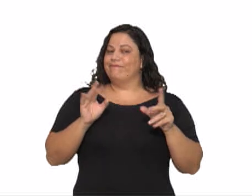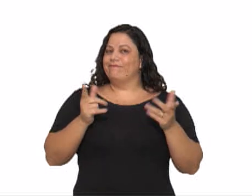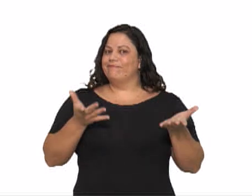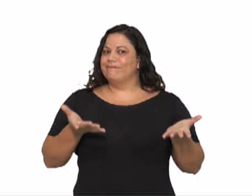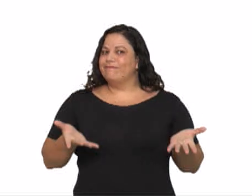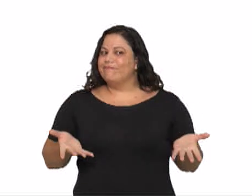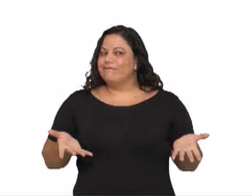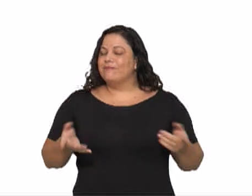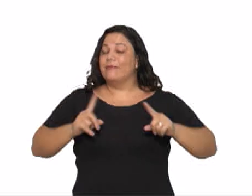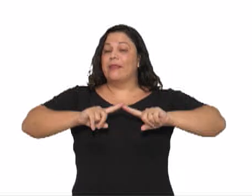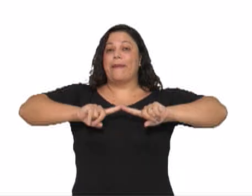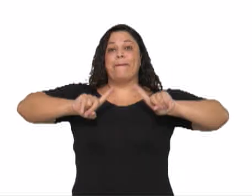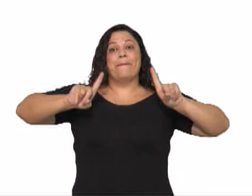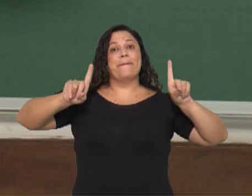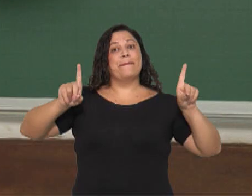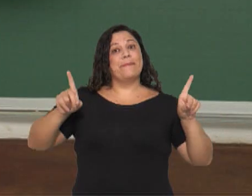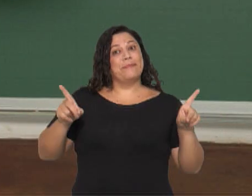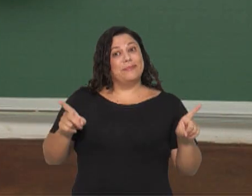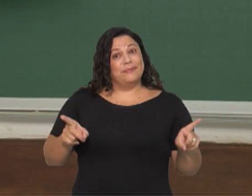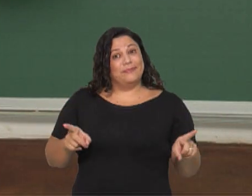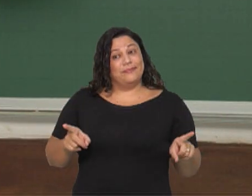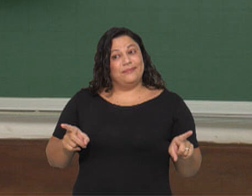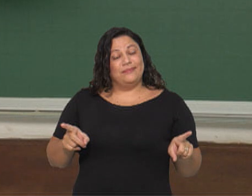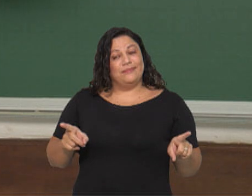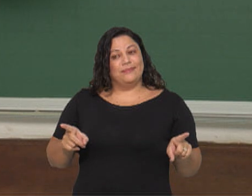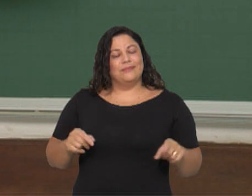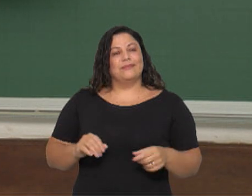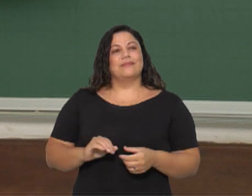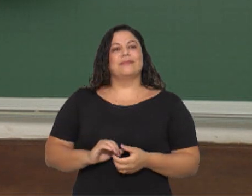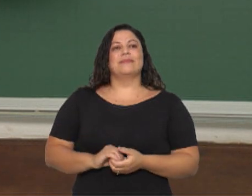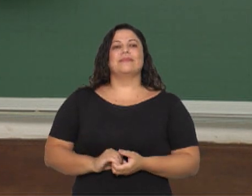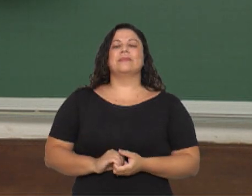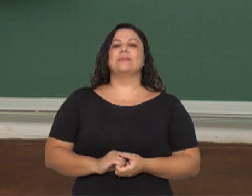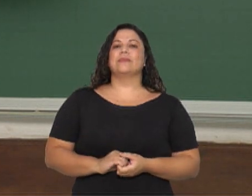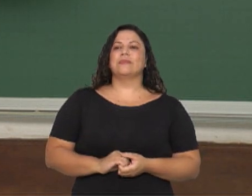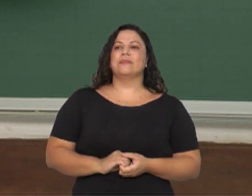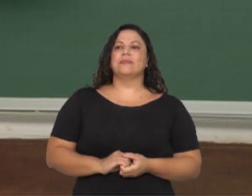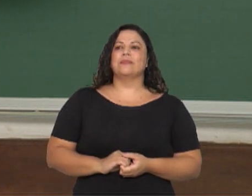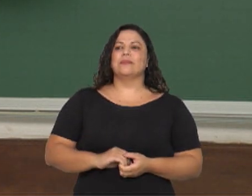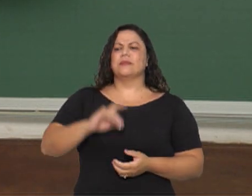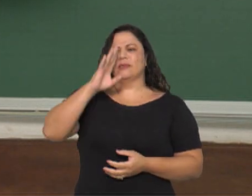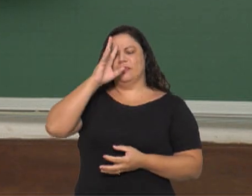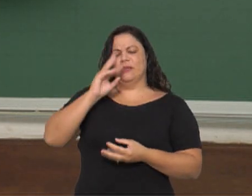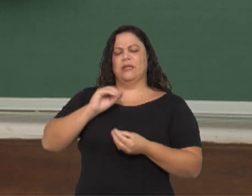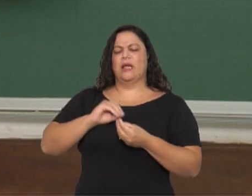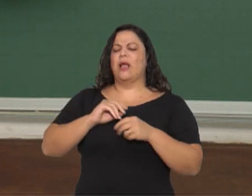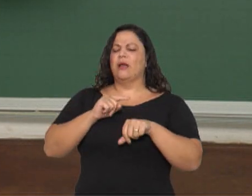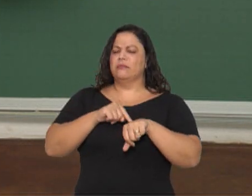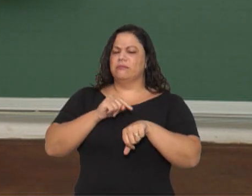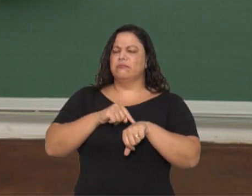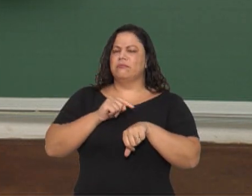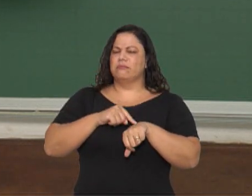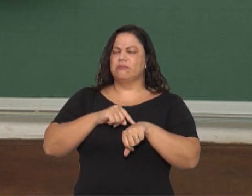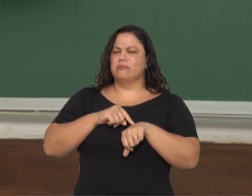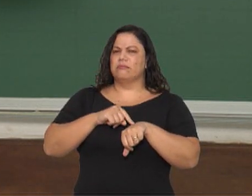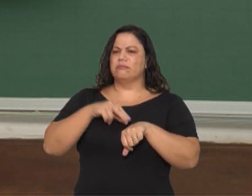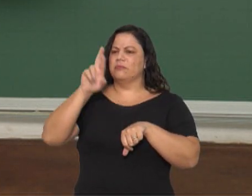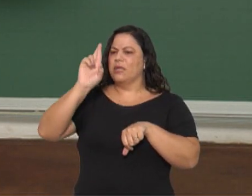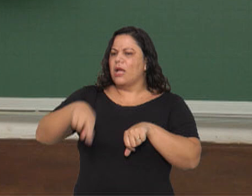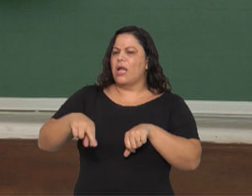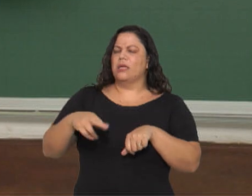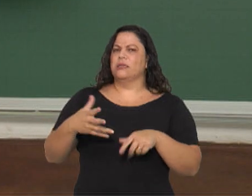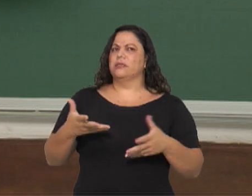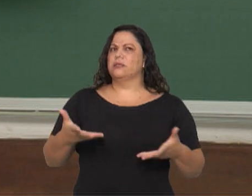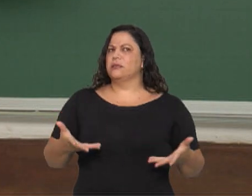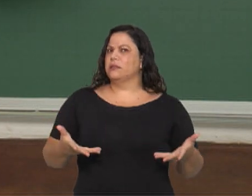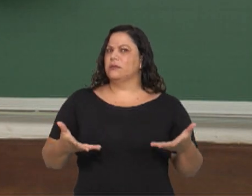pero más al final dá la razón. Ele dá a razão o tempo. A quem la tiene,